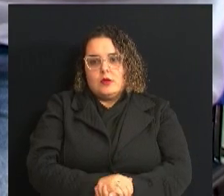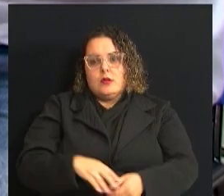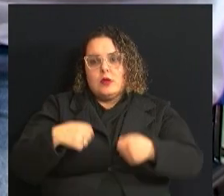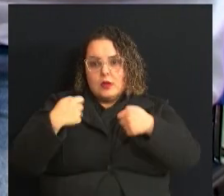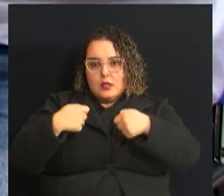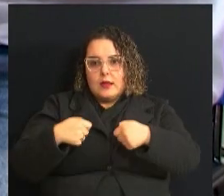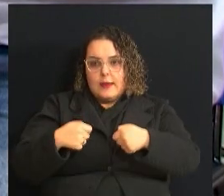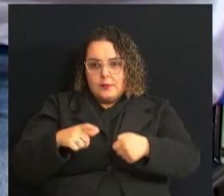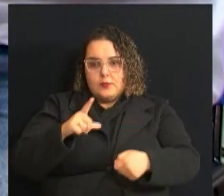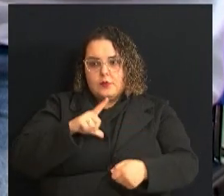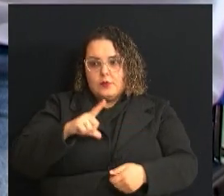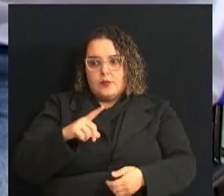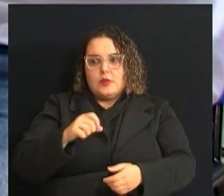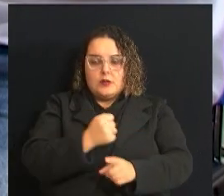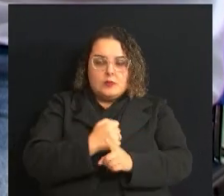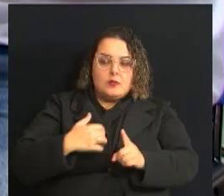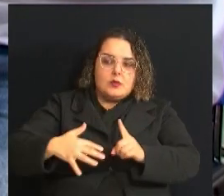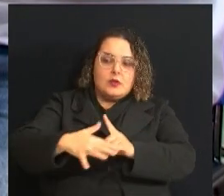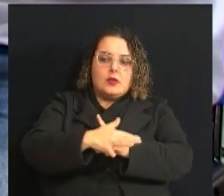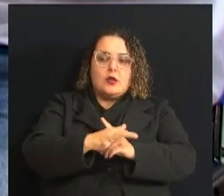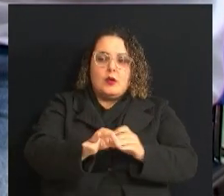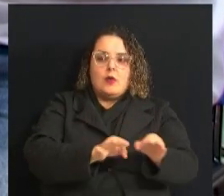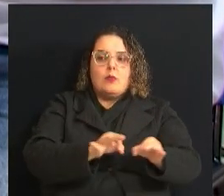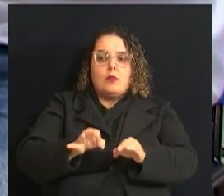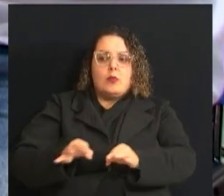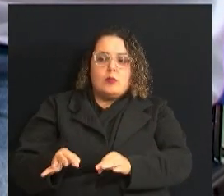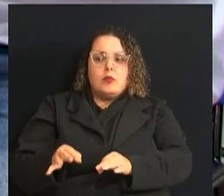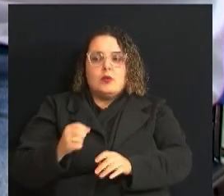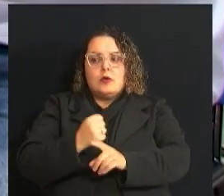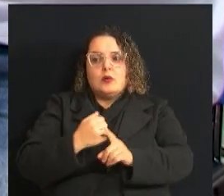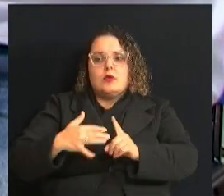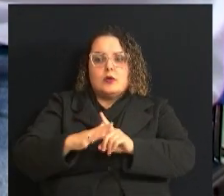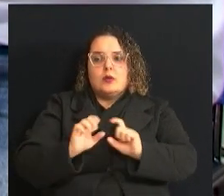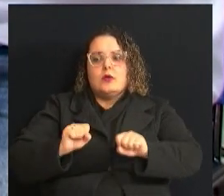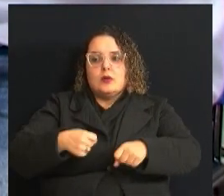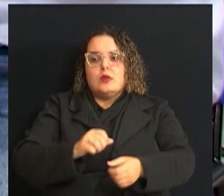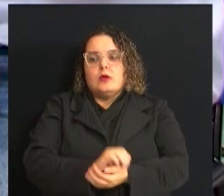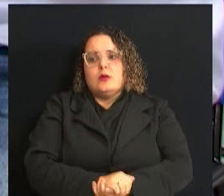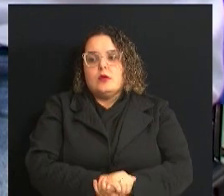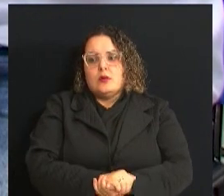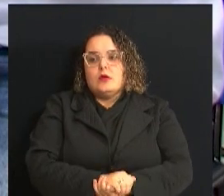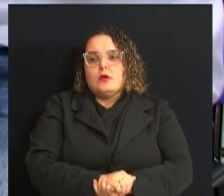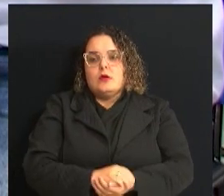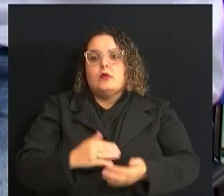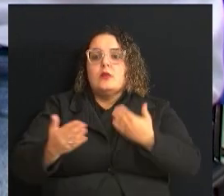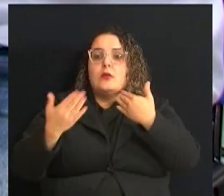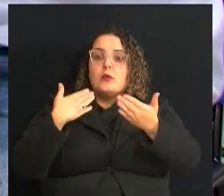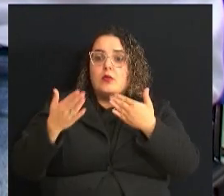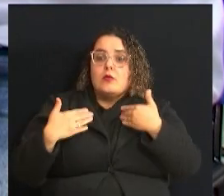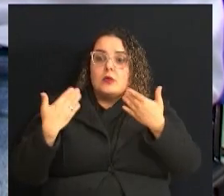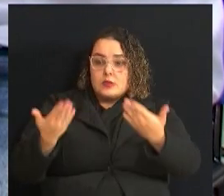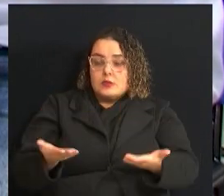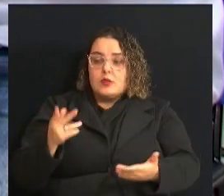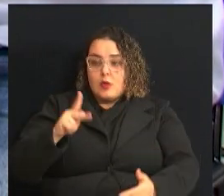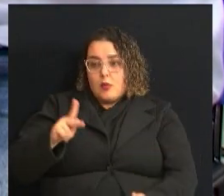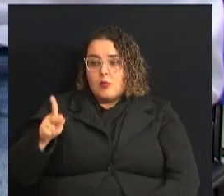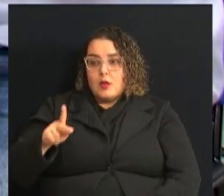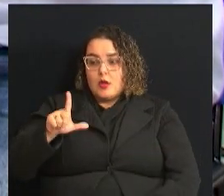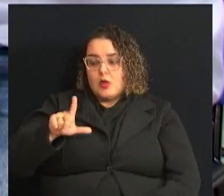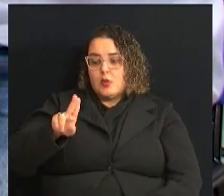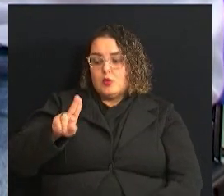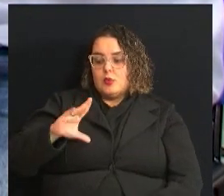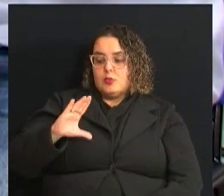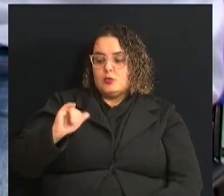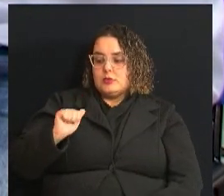ter enquanto uma sociedade, ou um projeto de sociedade que a gente defende. Conversamos então, com a professora Luciane